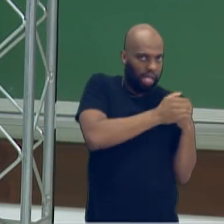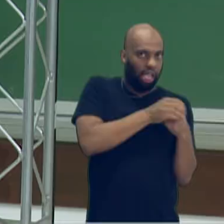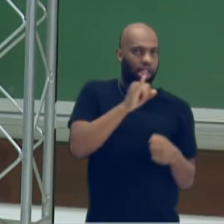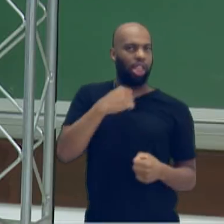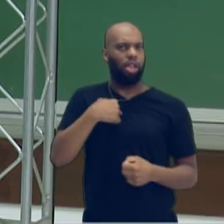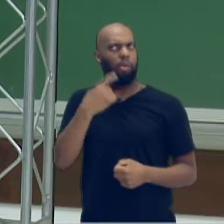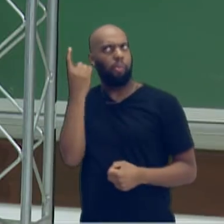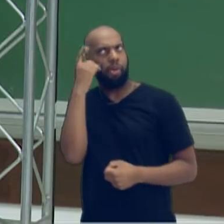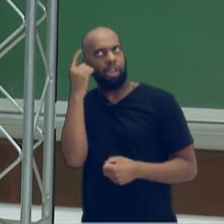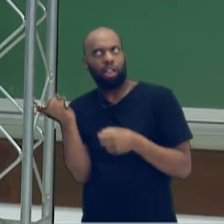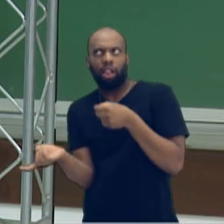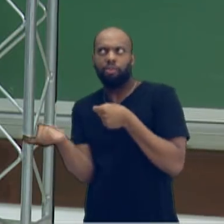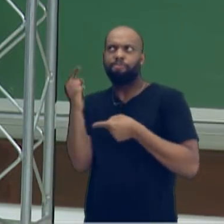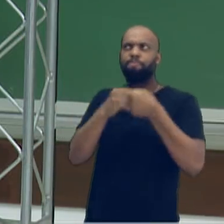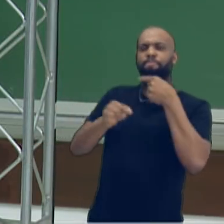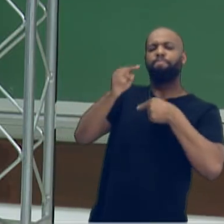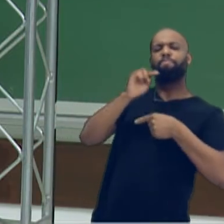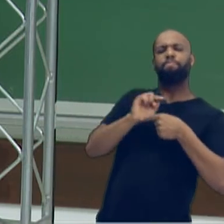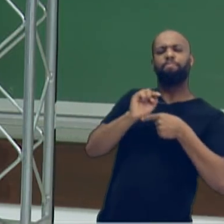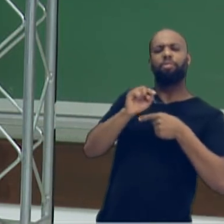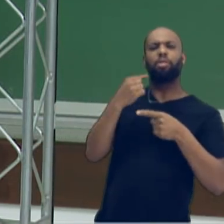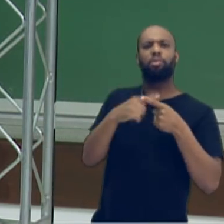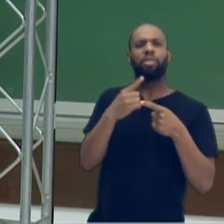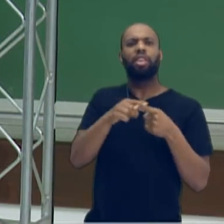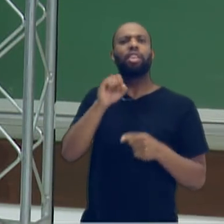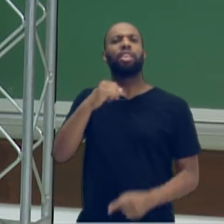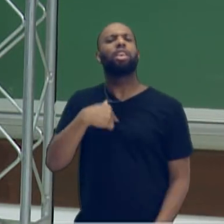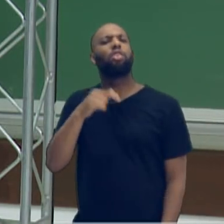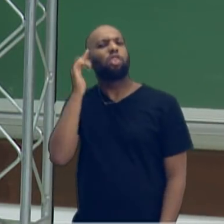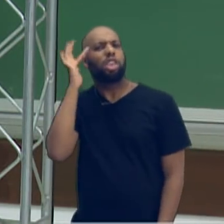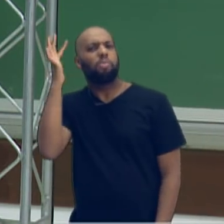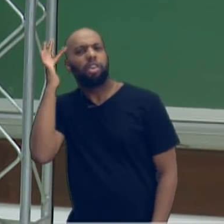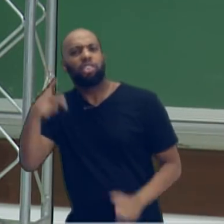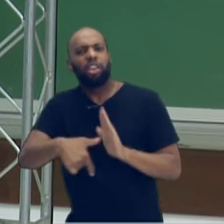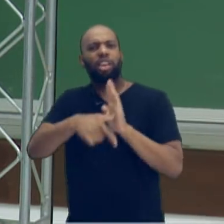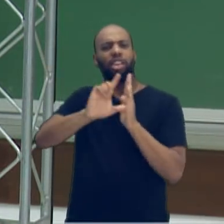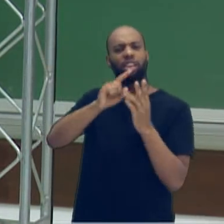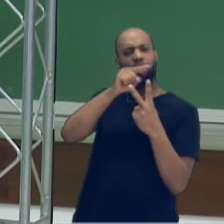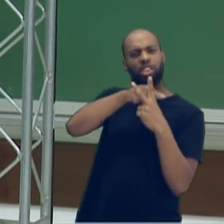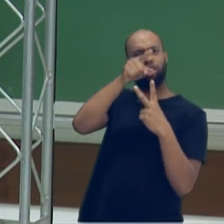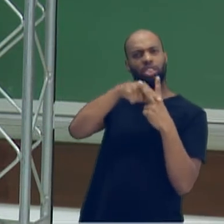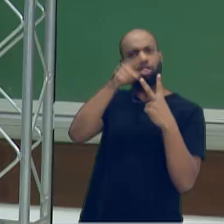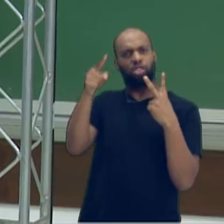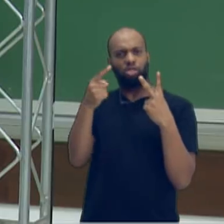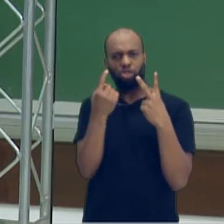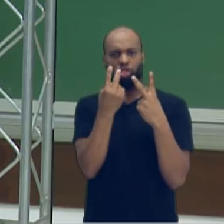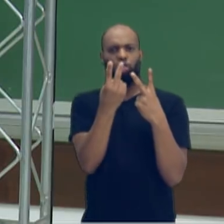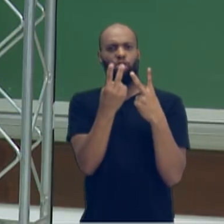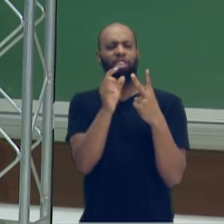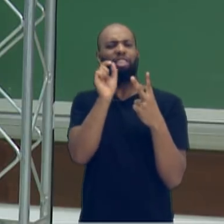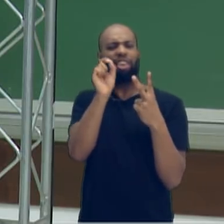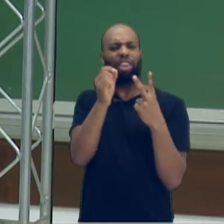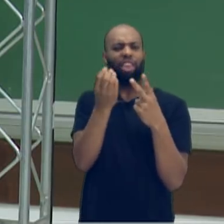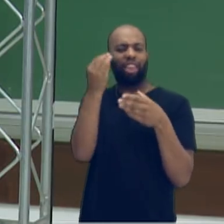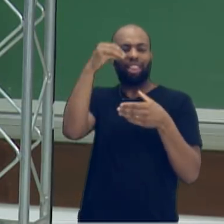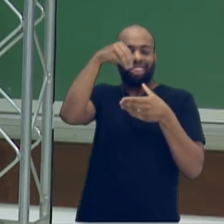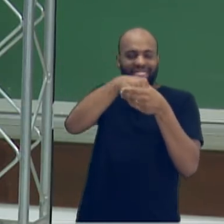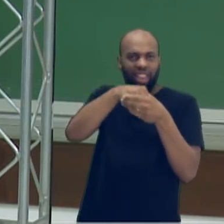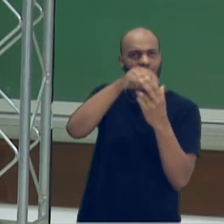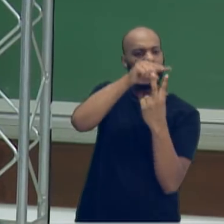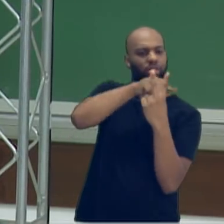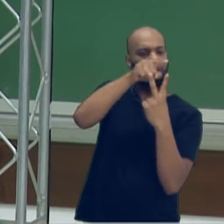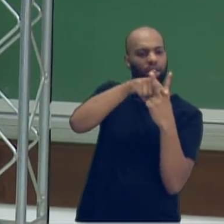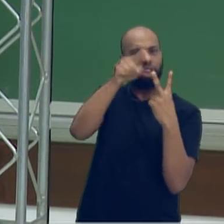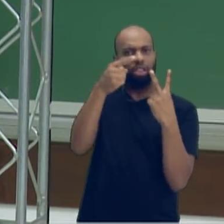processo inverso, se eu imaginar que o 2 estava dentro da raiz quadrada, quem é o 2 quando ele está dentro da raiz